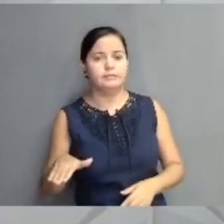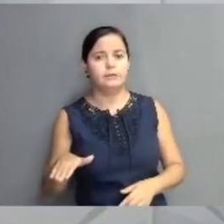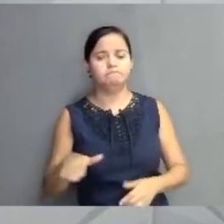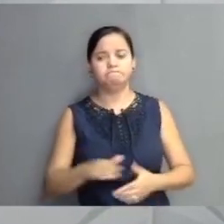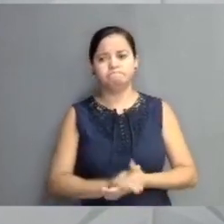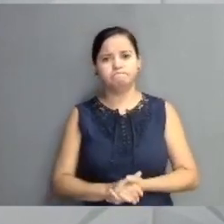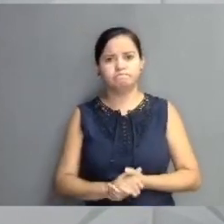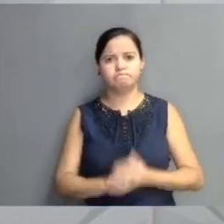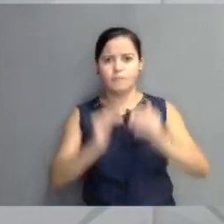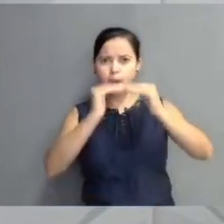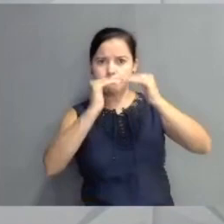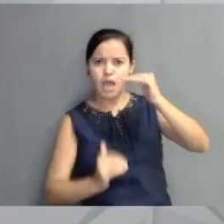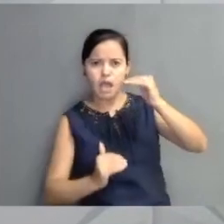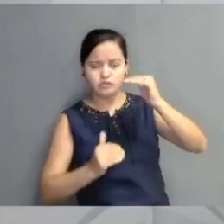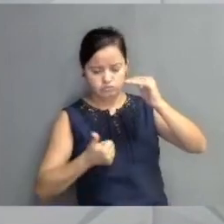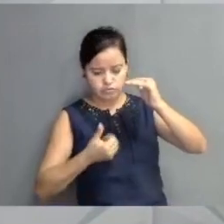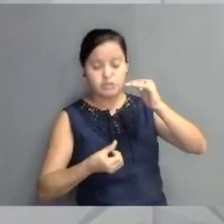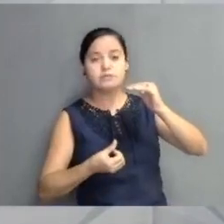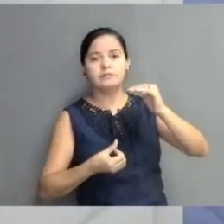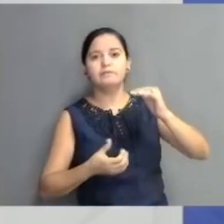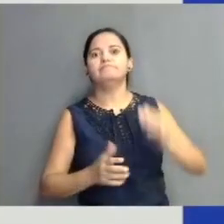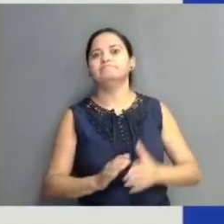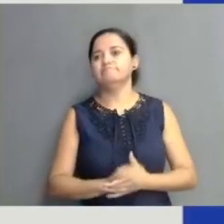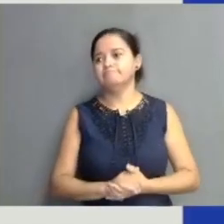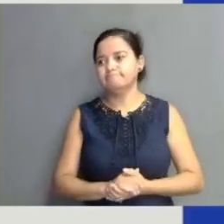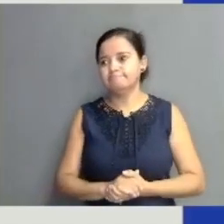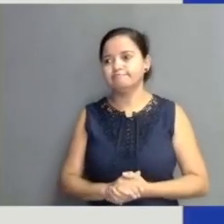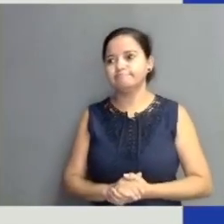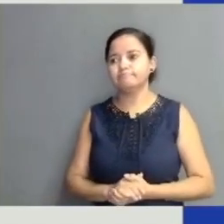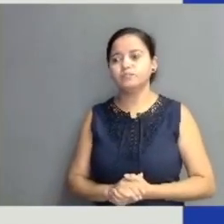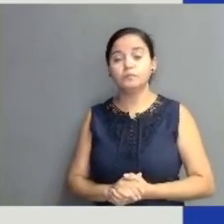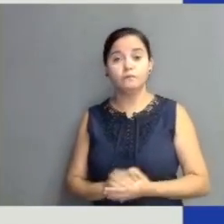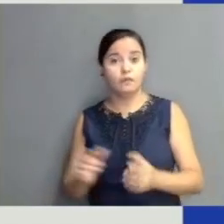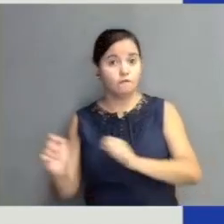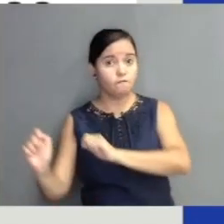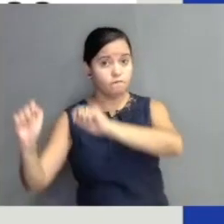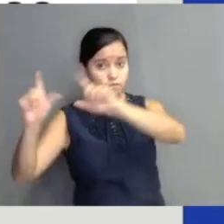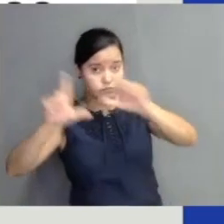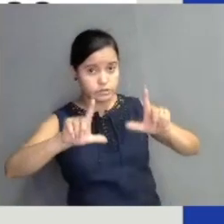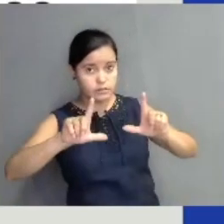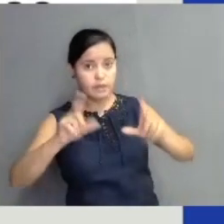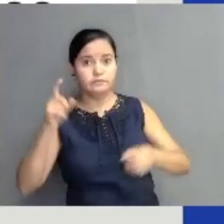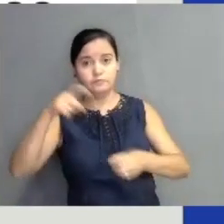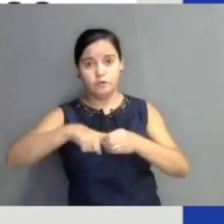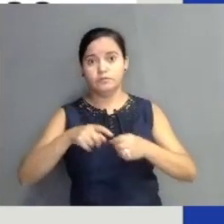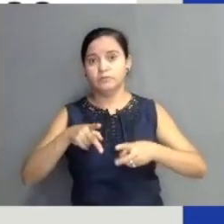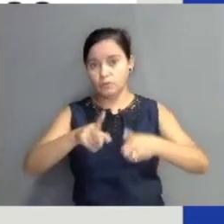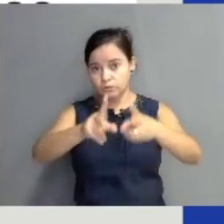abaixo dos 16 anos. Então, vamos voltar aqui para a nossa telinha para a gente continuar.